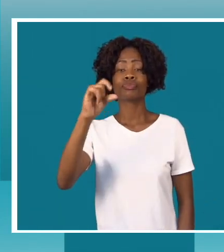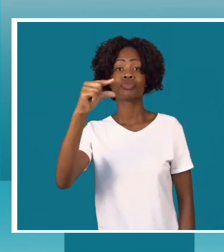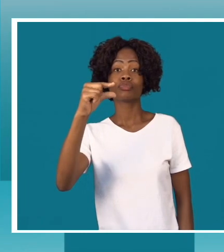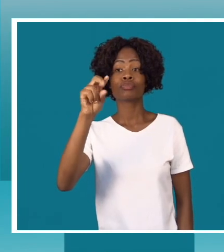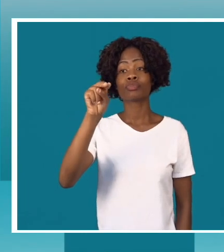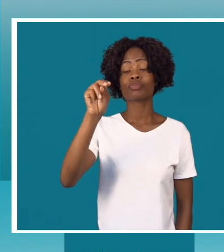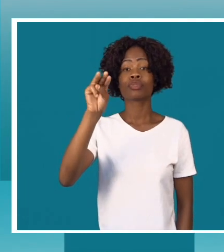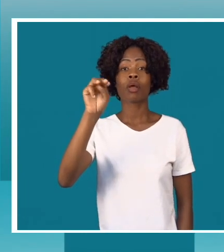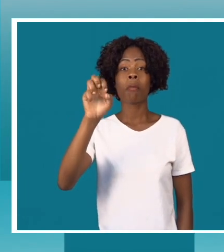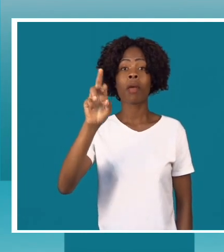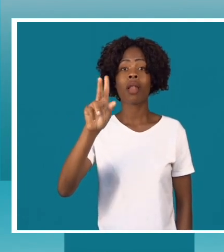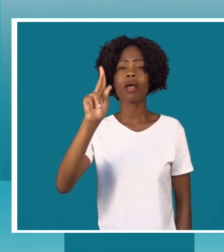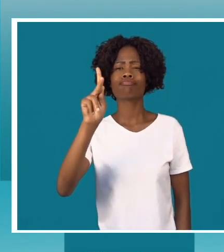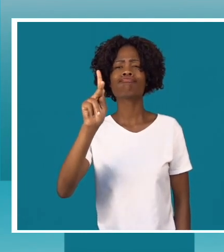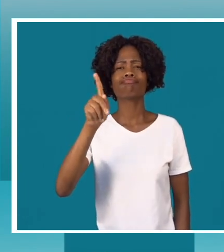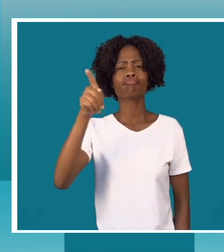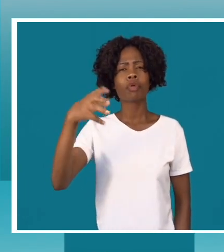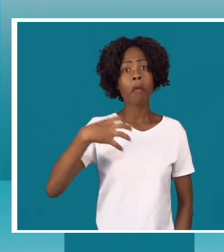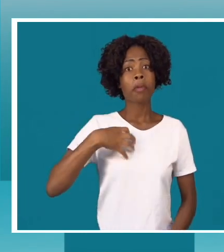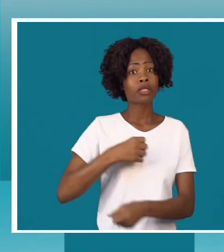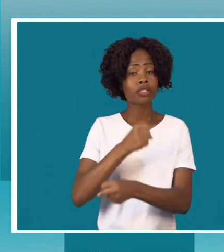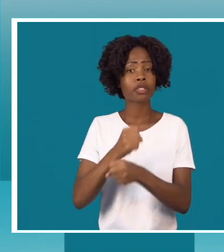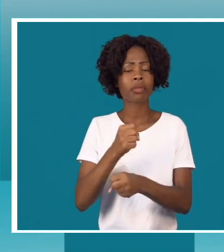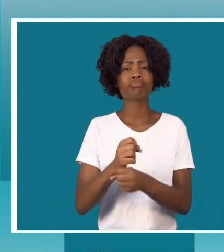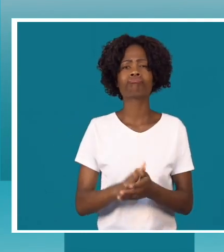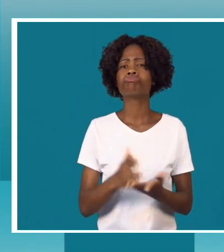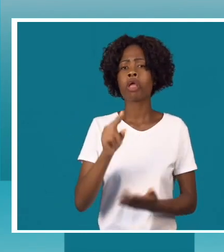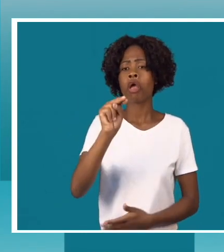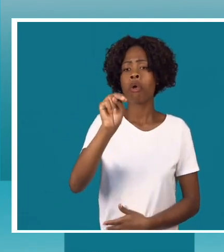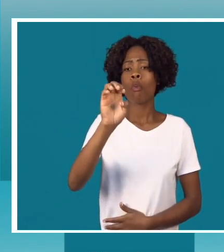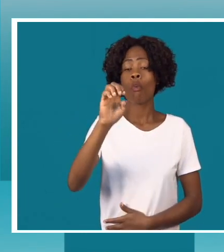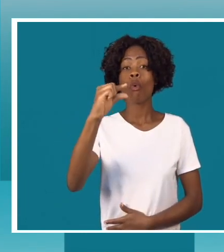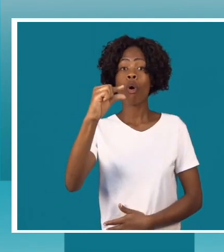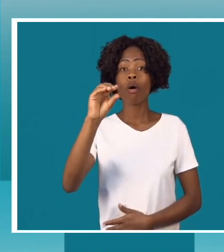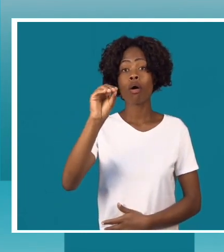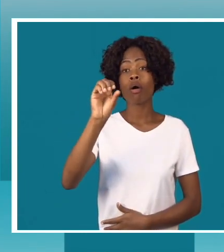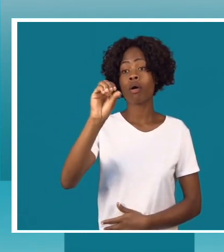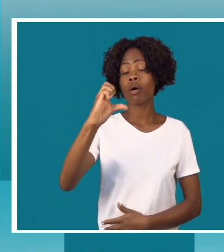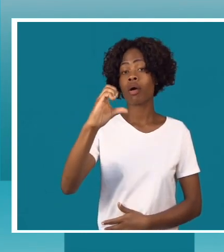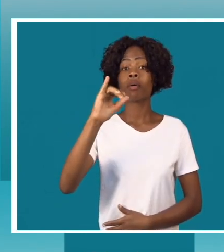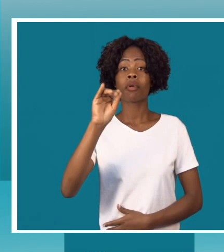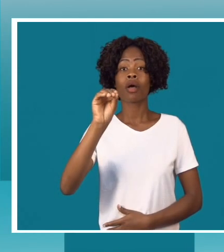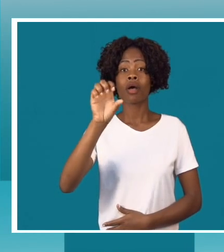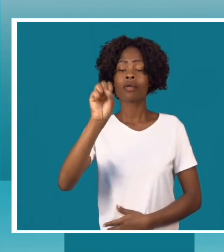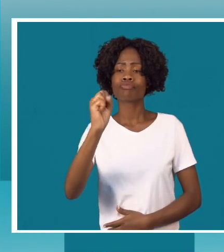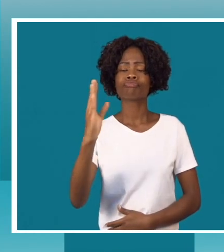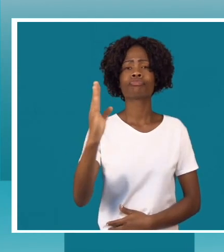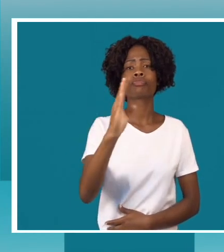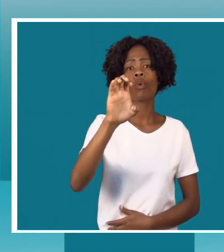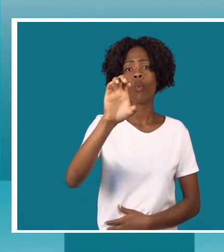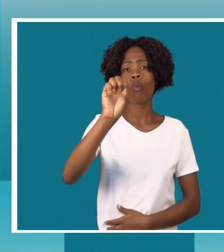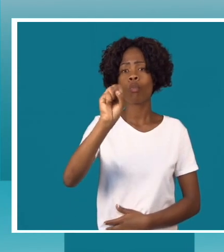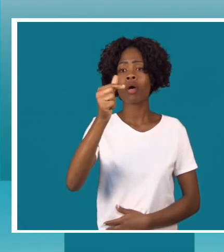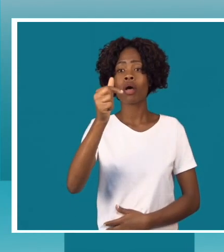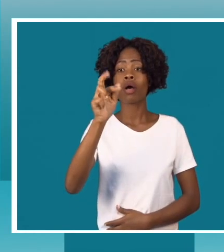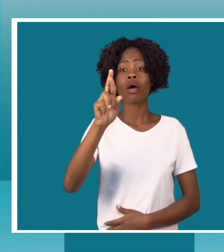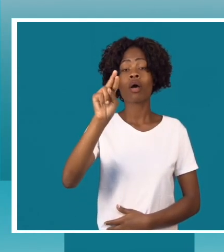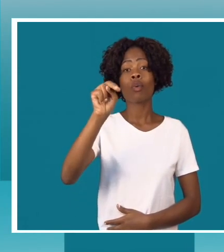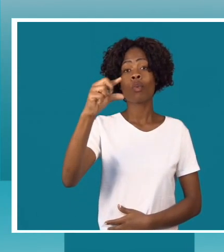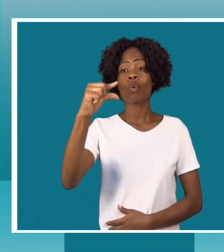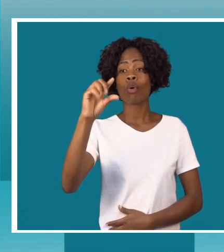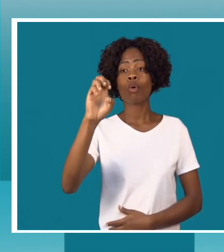Além de músico, Seinmark é funcionário do Ministério dos Negócios Estrangeiros da Finlândia, onde